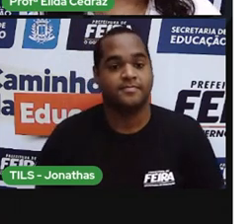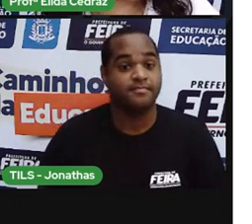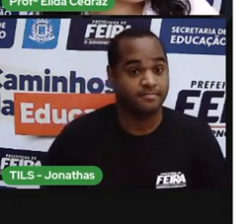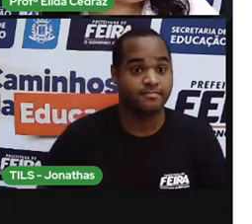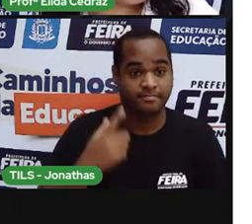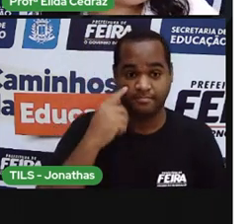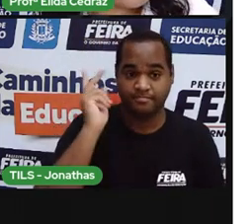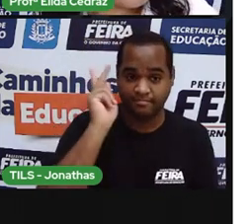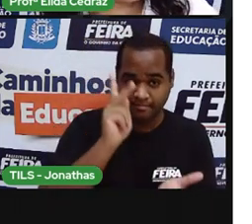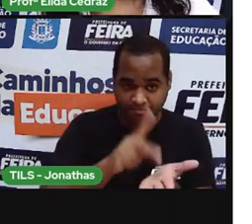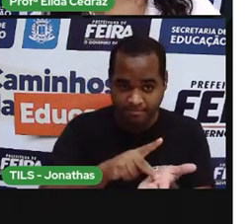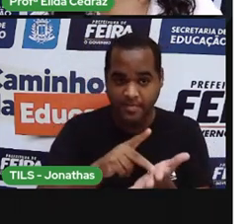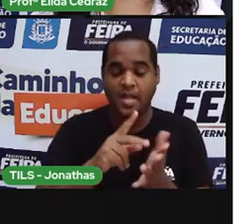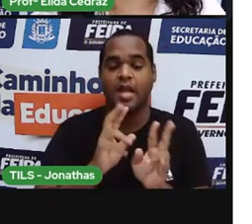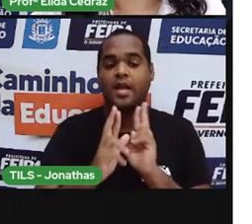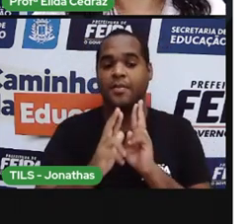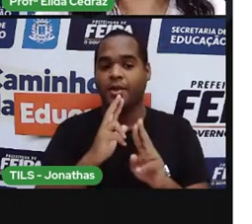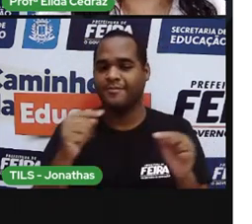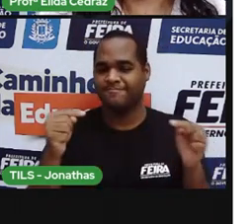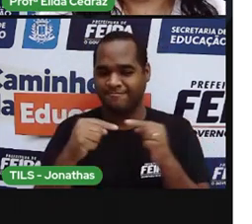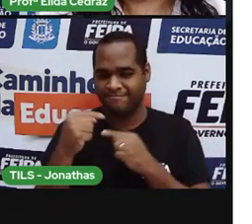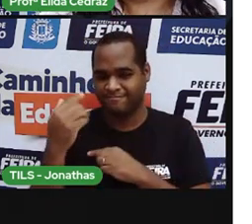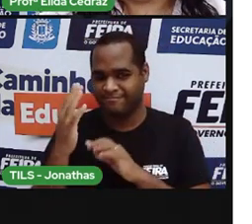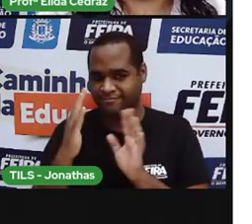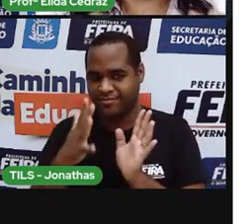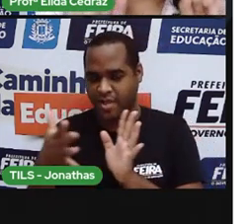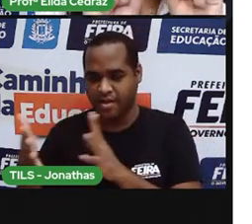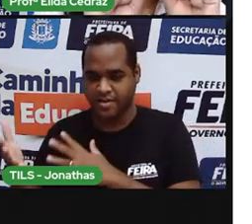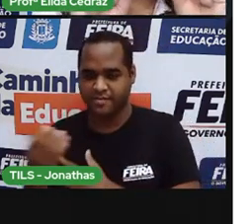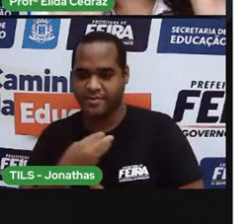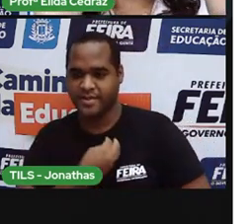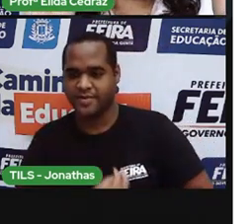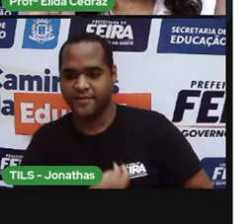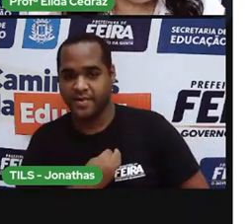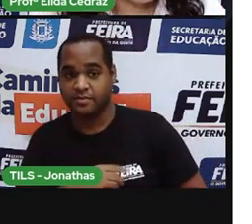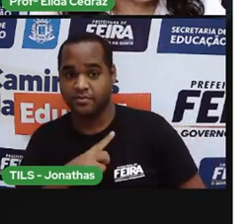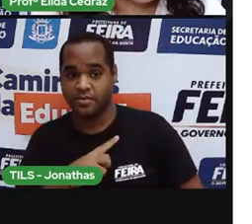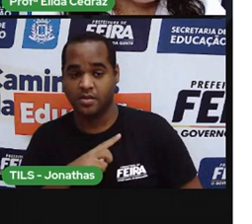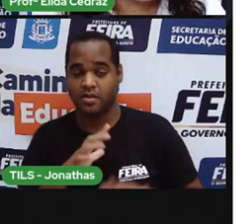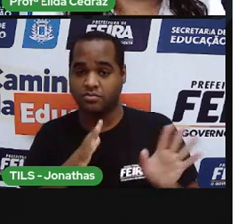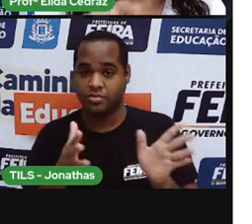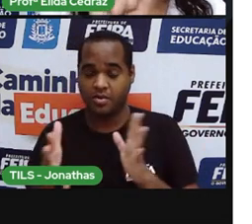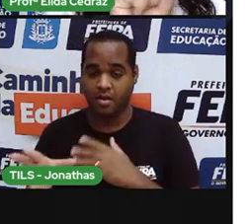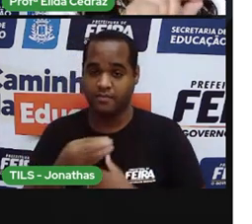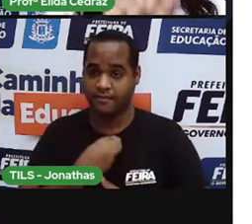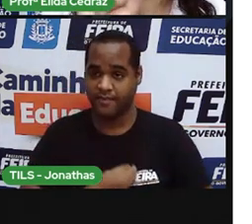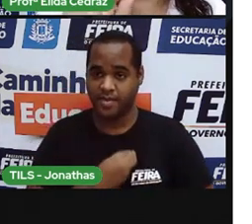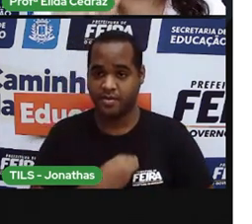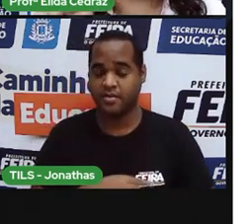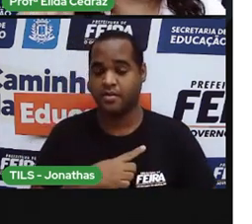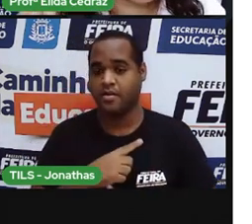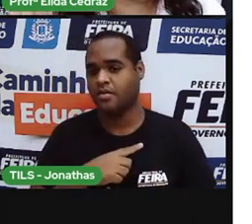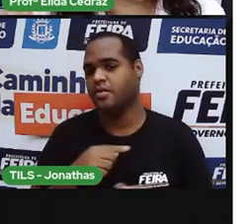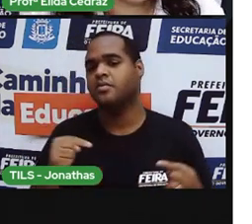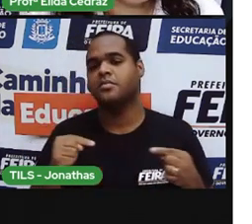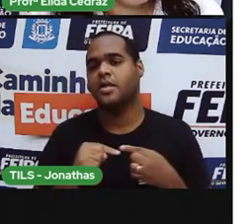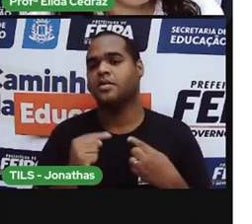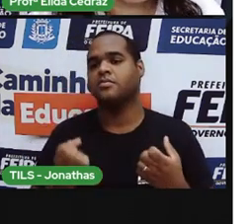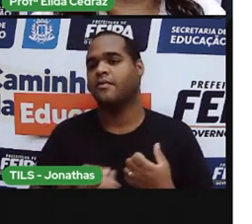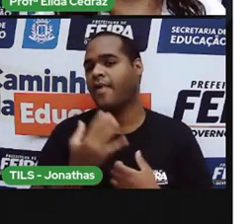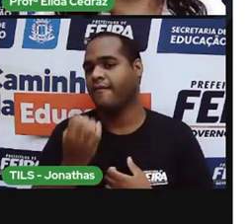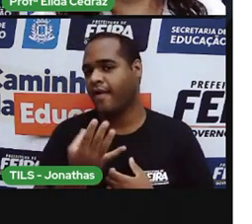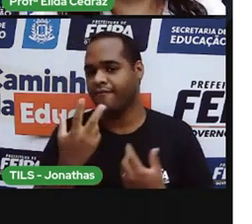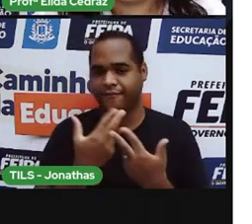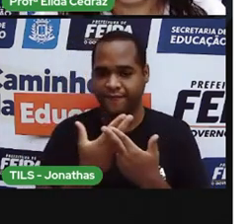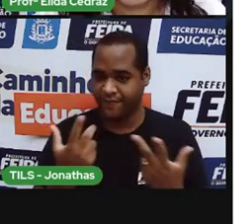Mesmo que a atividade já esteja com o quadradinho, com a quantidade de